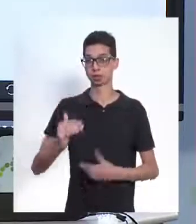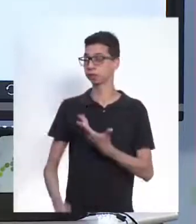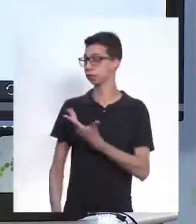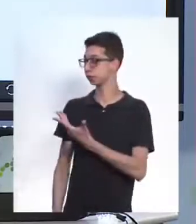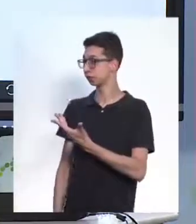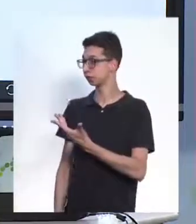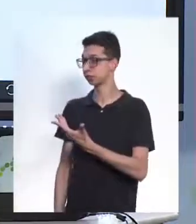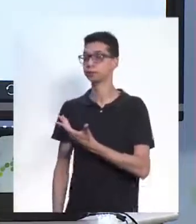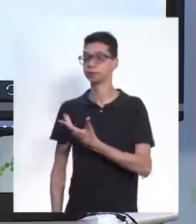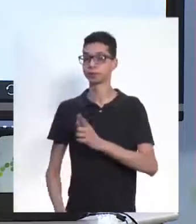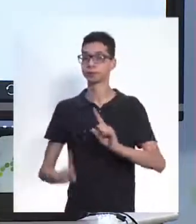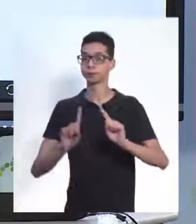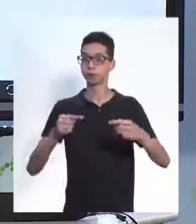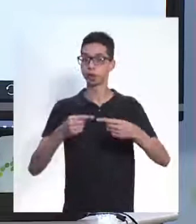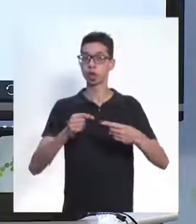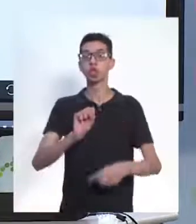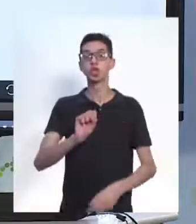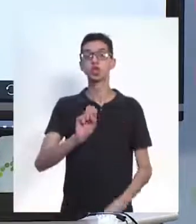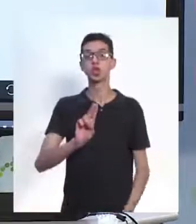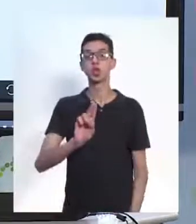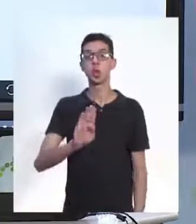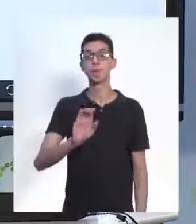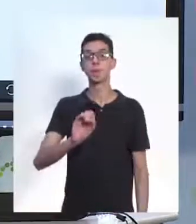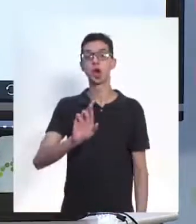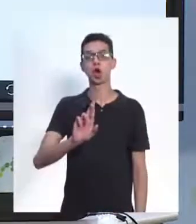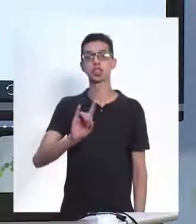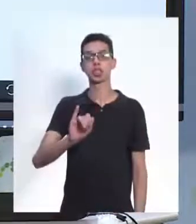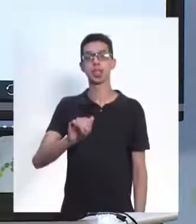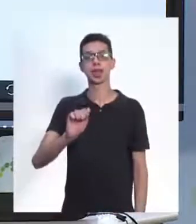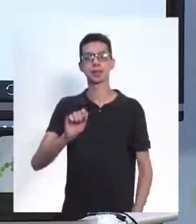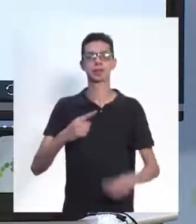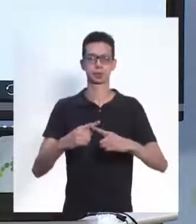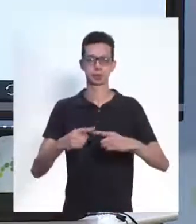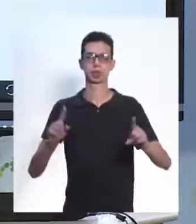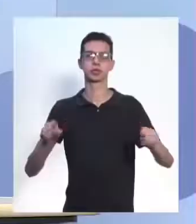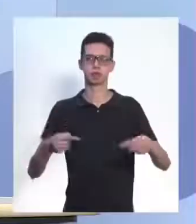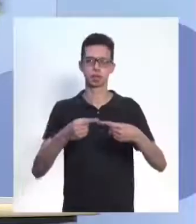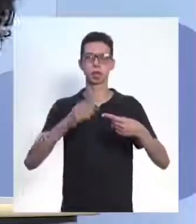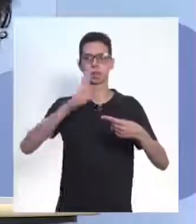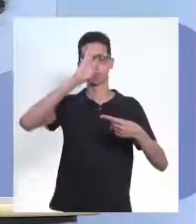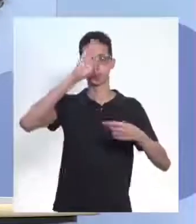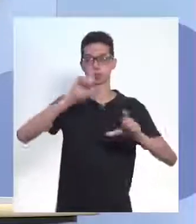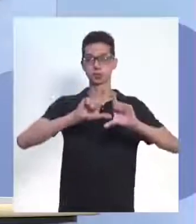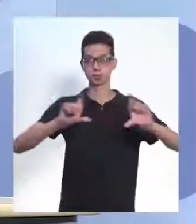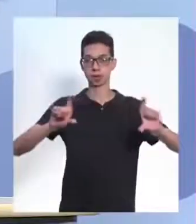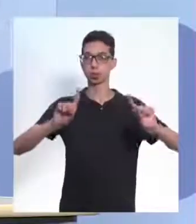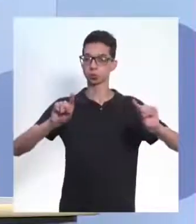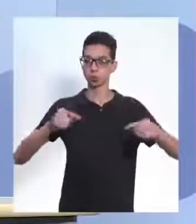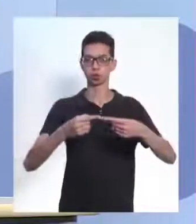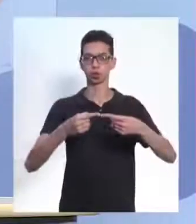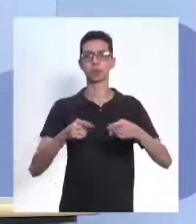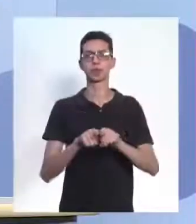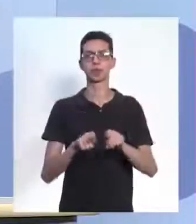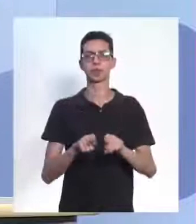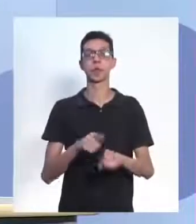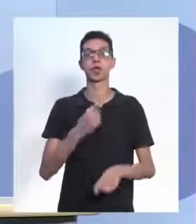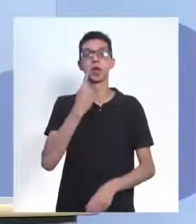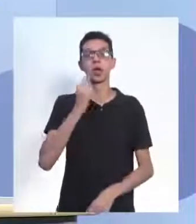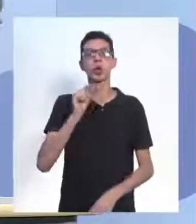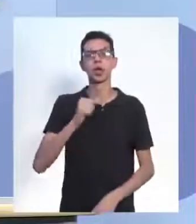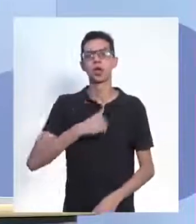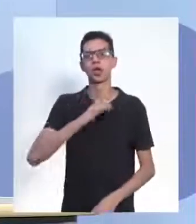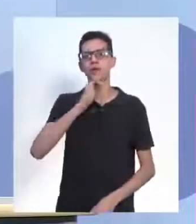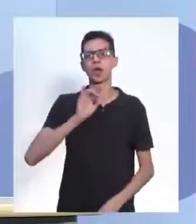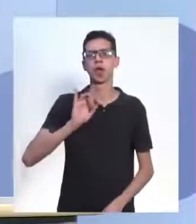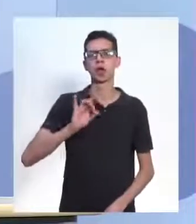está subordinada à principal. E qual é o sentido que nós falamos? Isso é que é legal, gente. Ó, se eu falo sozinha que sua resposta foi